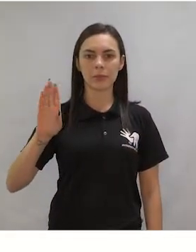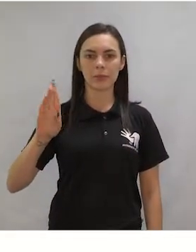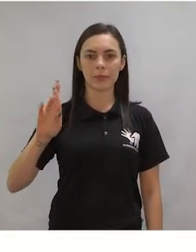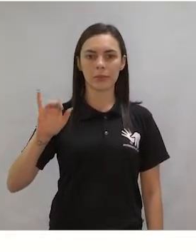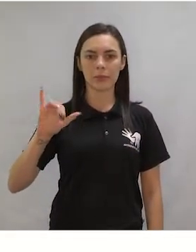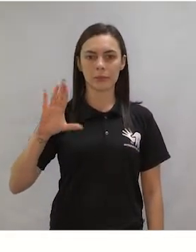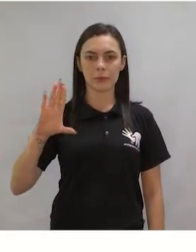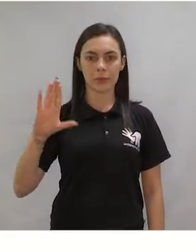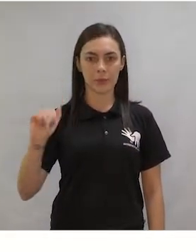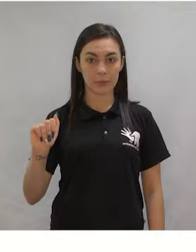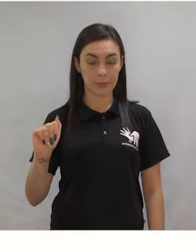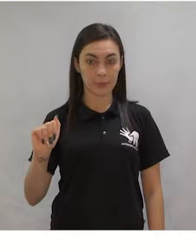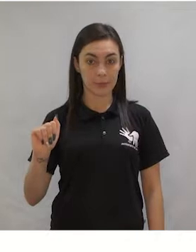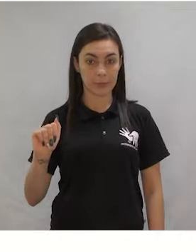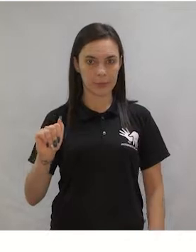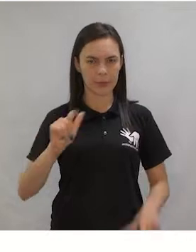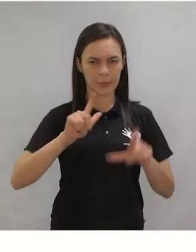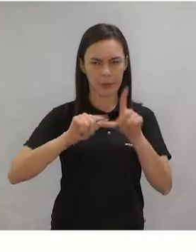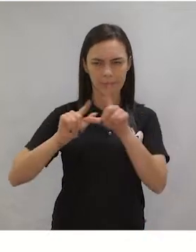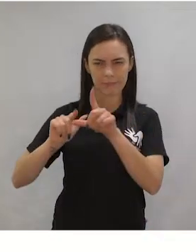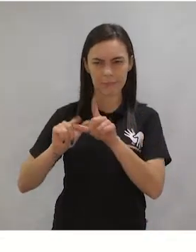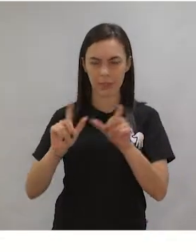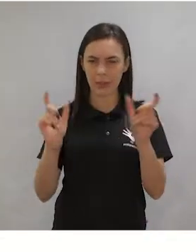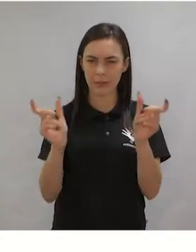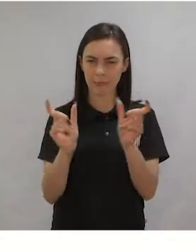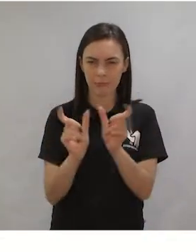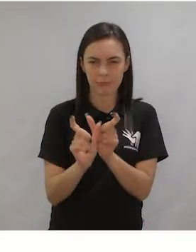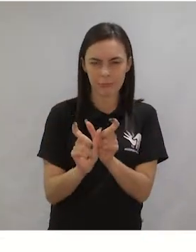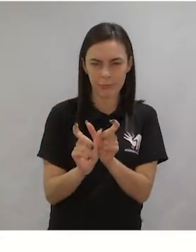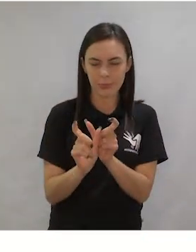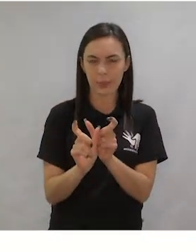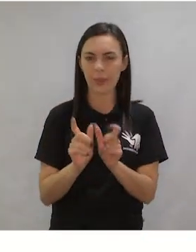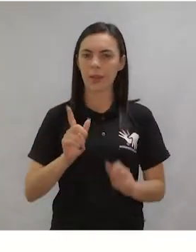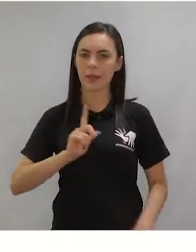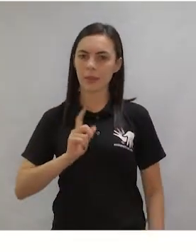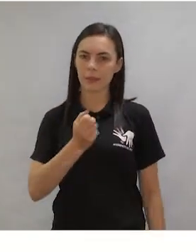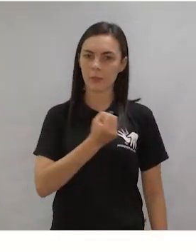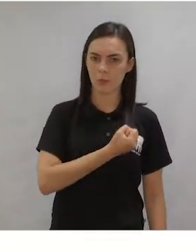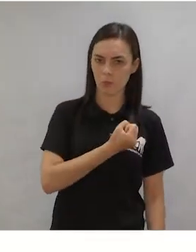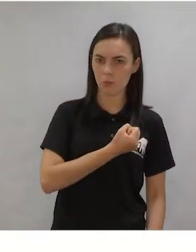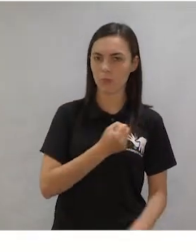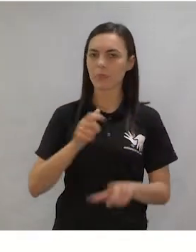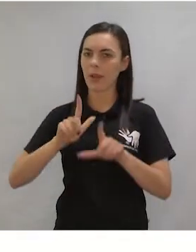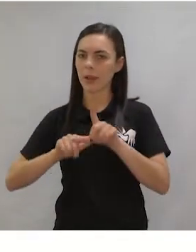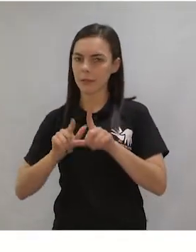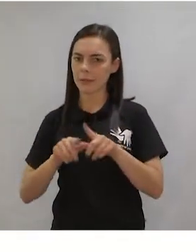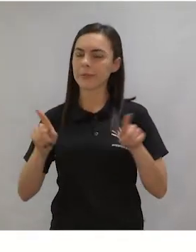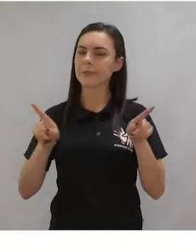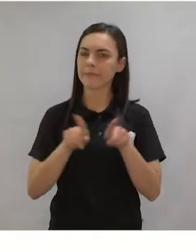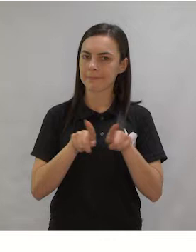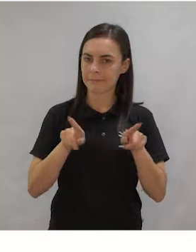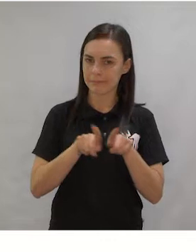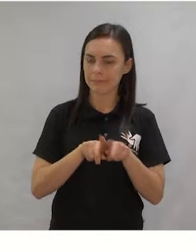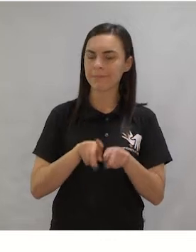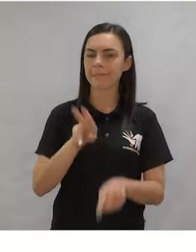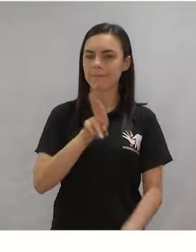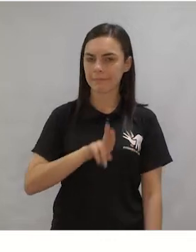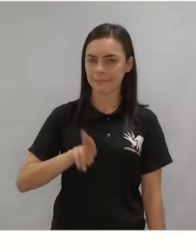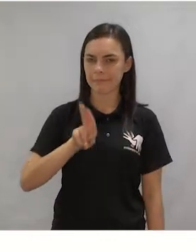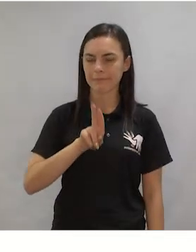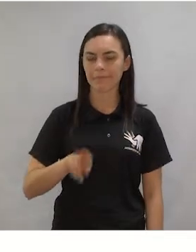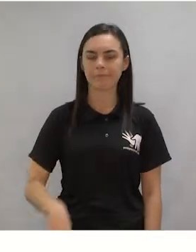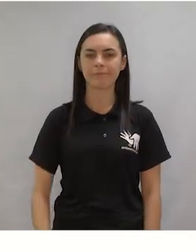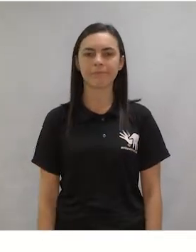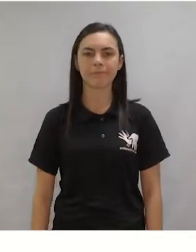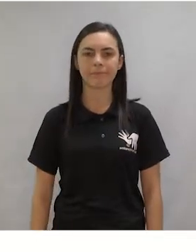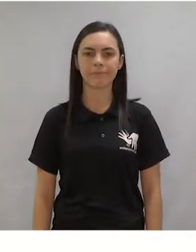algébricas, lembram? Lembram que expressões algébricas são expressões que têm números e letras, né? As operações são feitas com